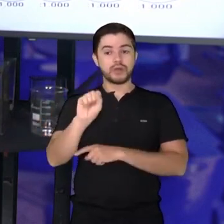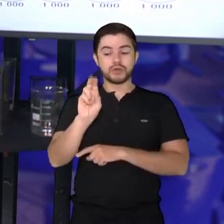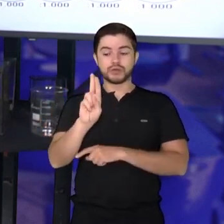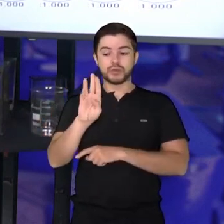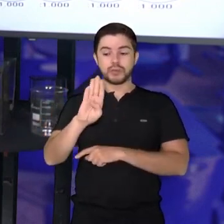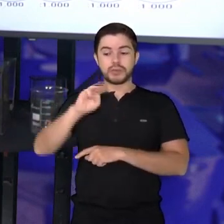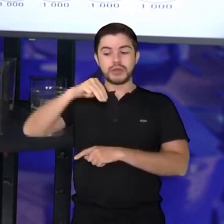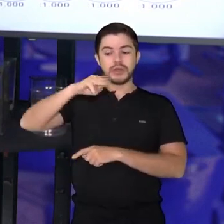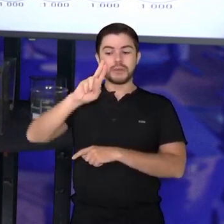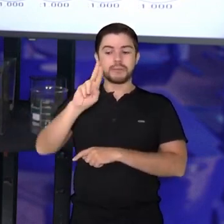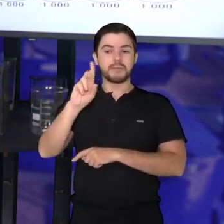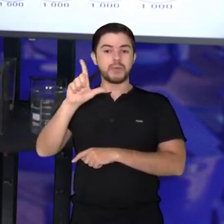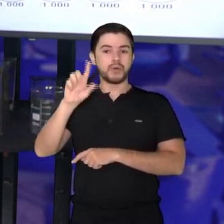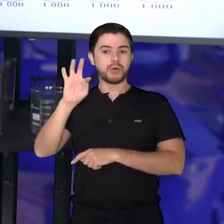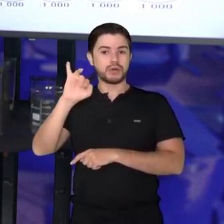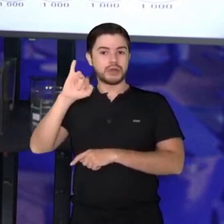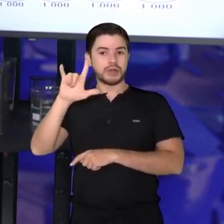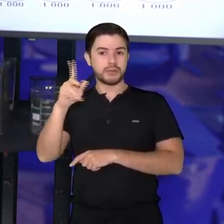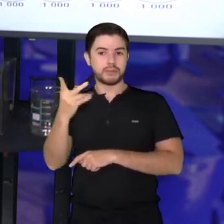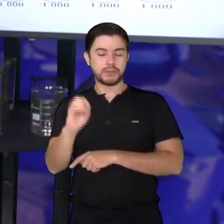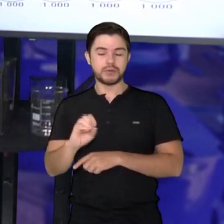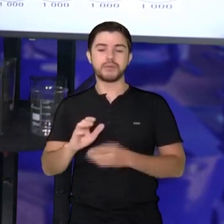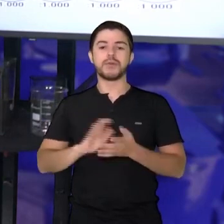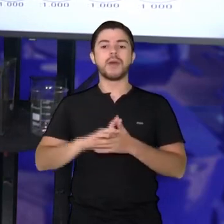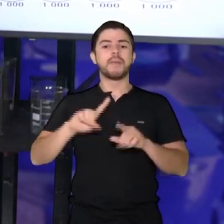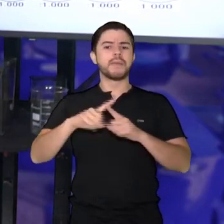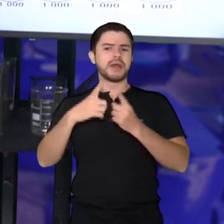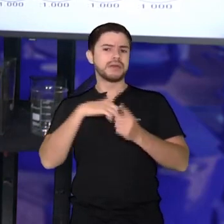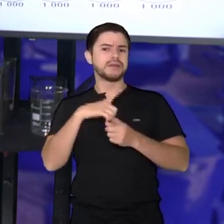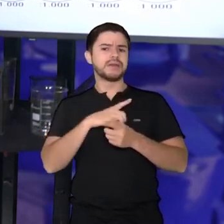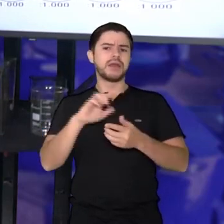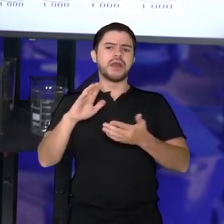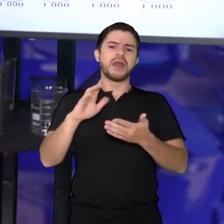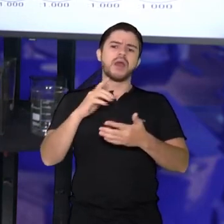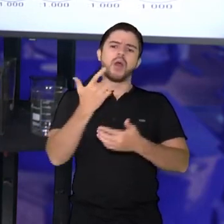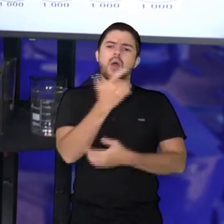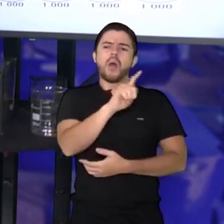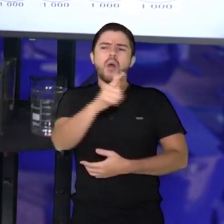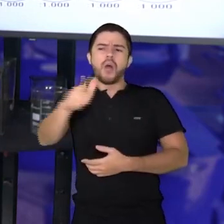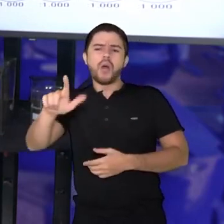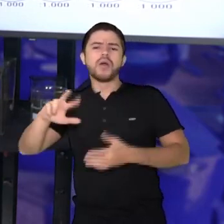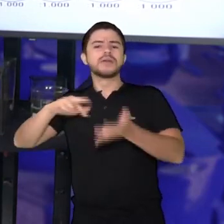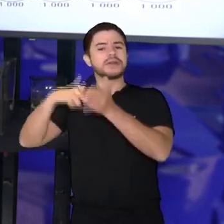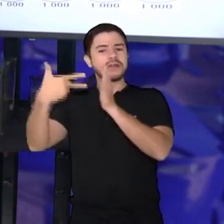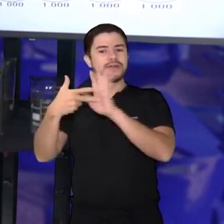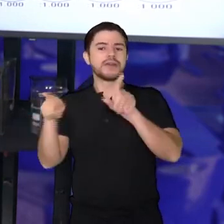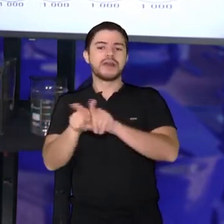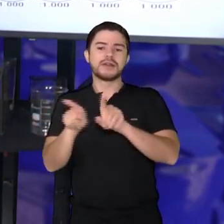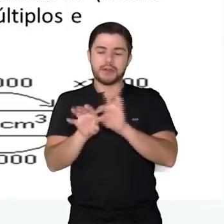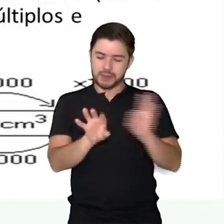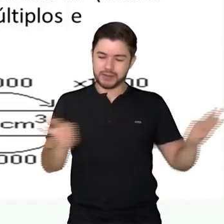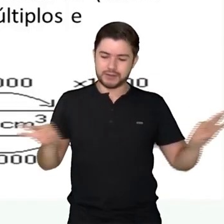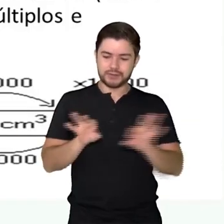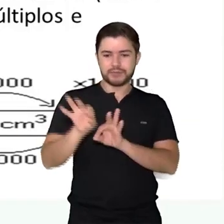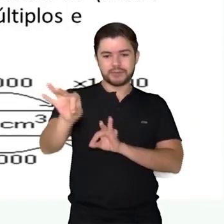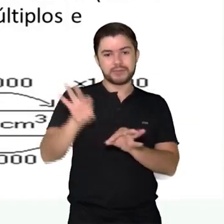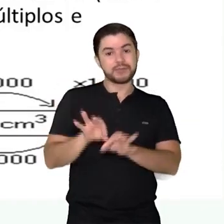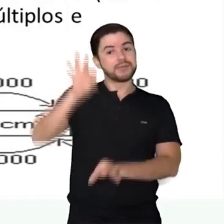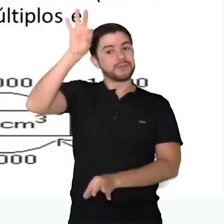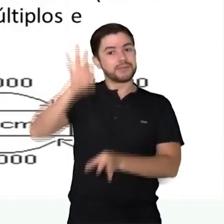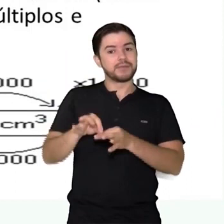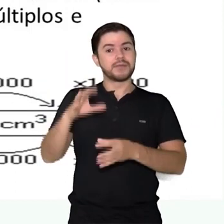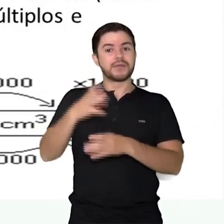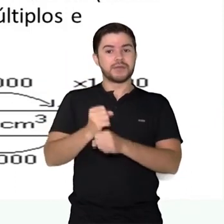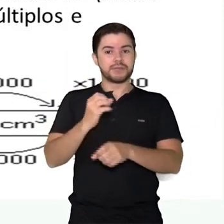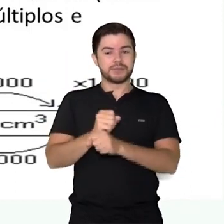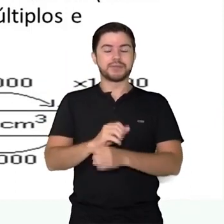como padrão, mas temos outras situações também que representam volume, tá certo? Então, novamente, o